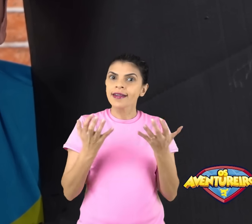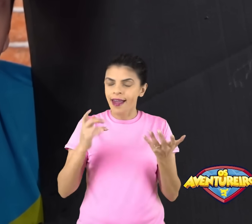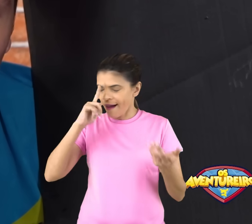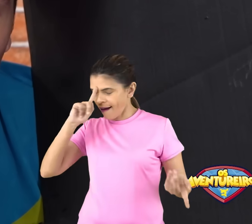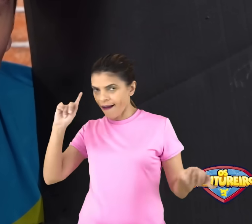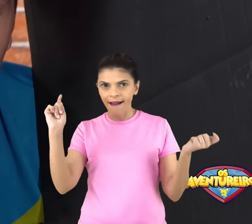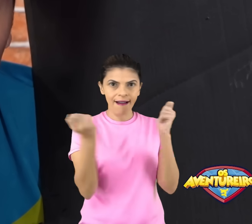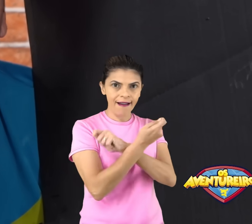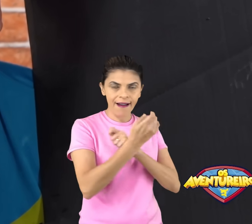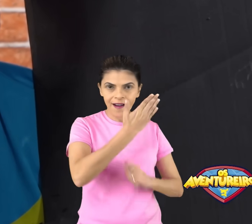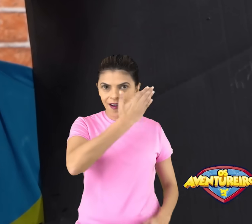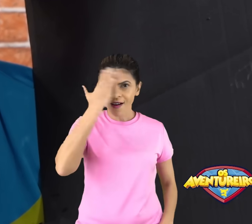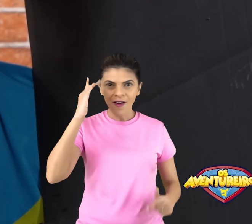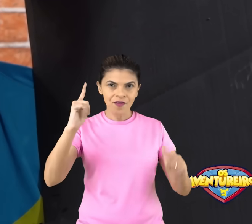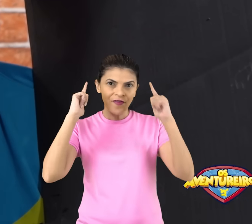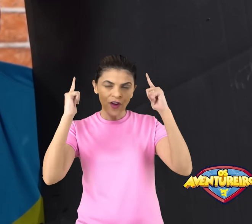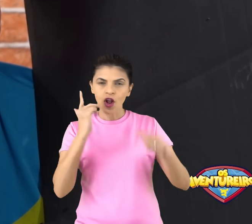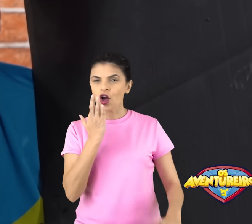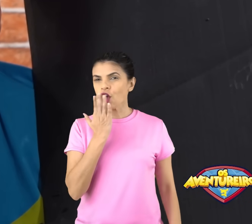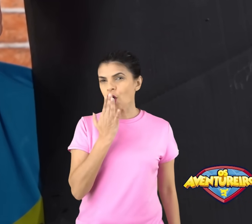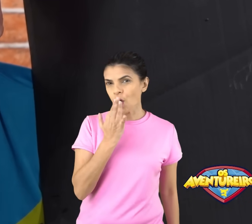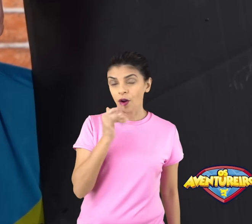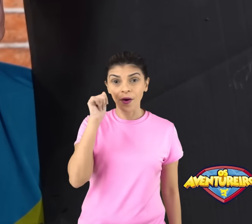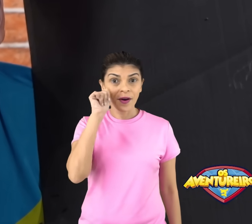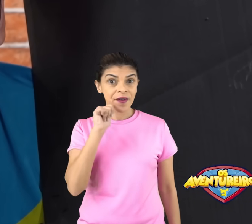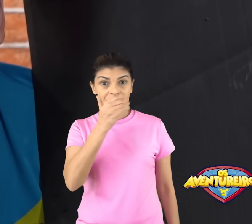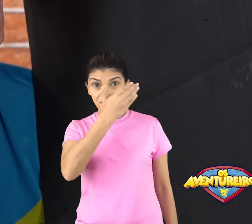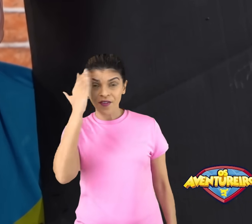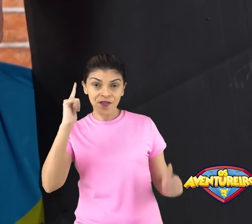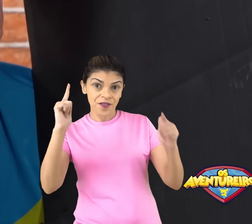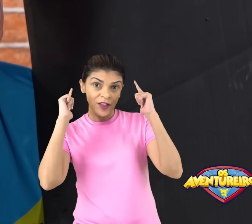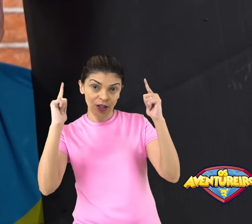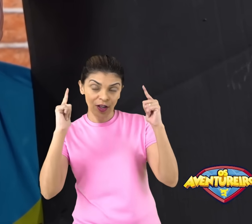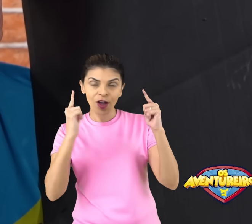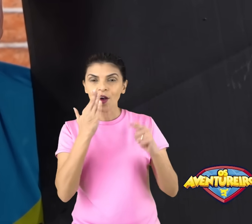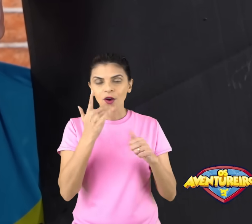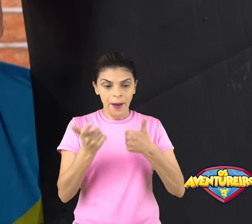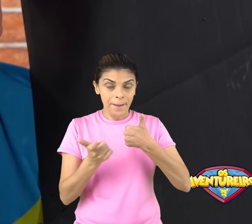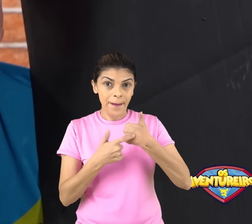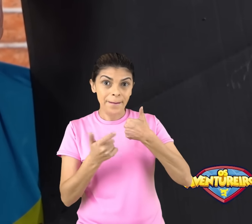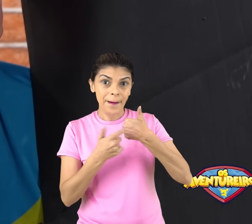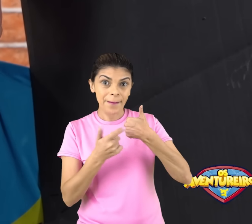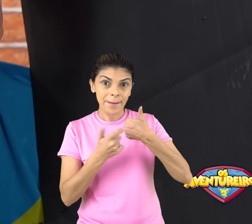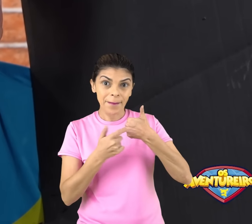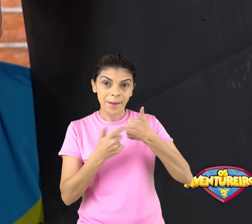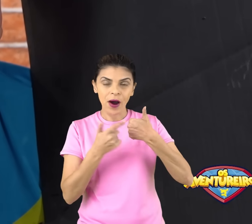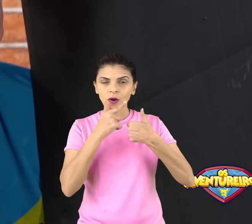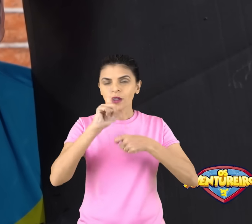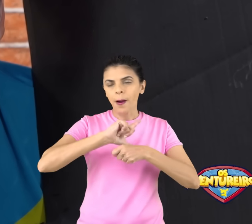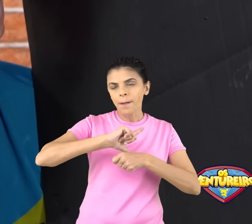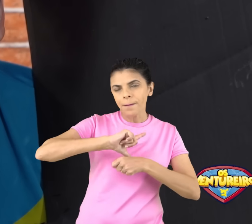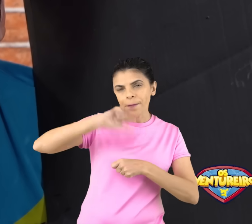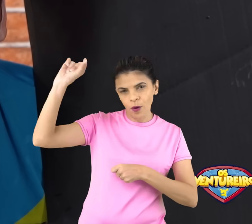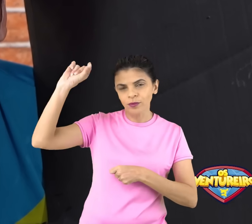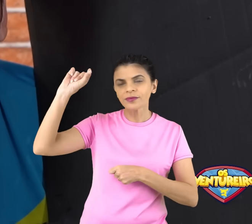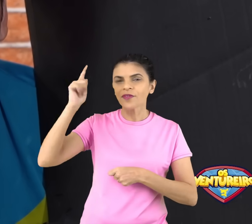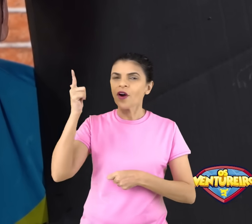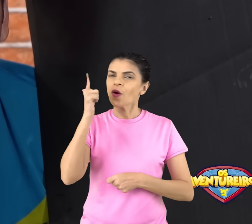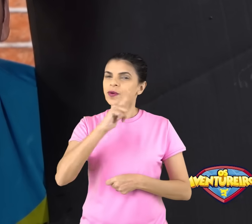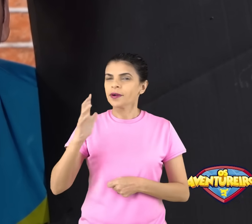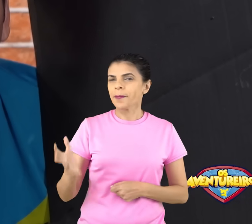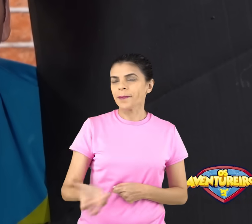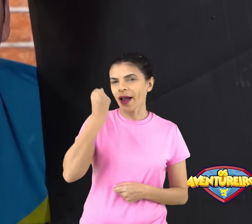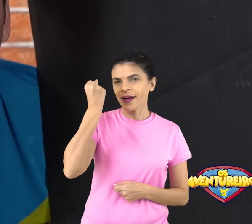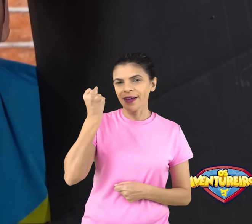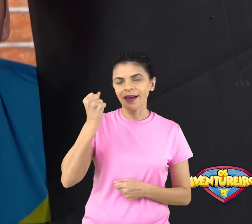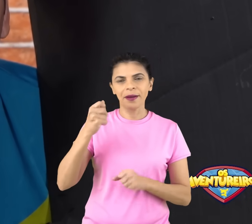o aventureiro colorido ou a aventureira colorida, deixem um like no episódio de hoje pra isso acontecer. A gente vai resgatar a Pedra